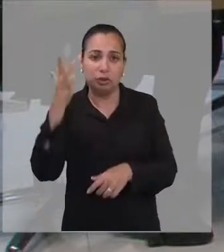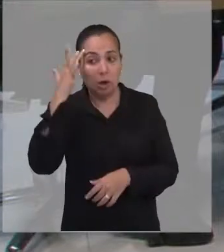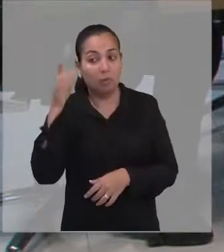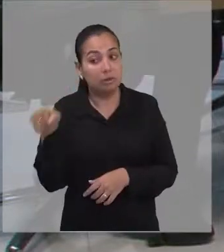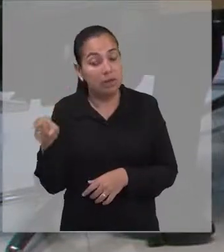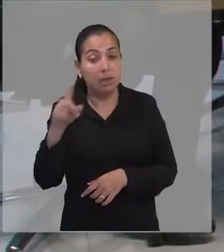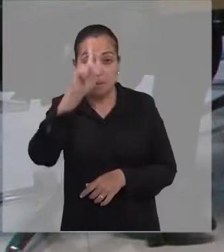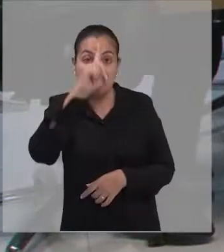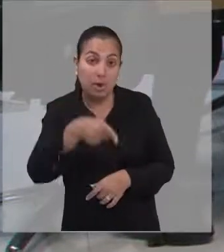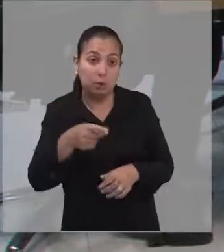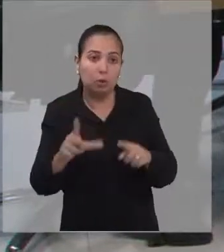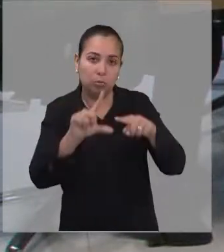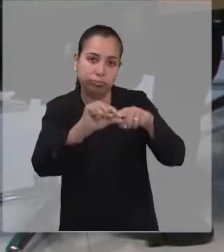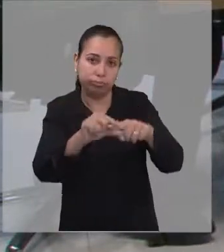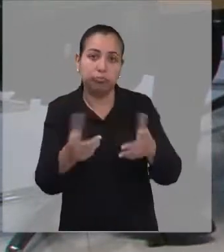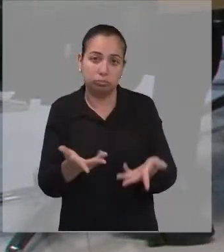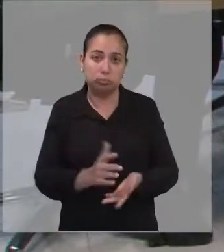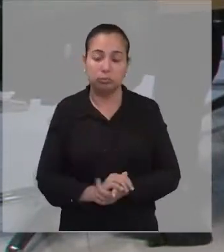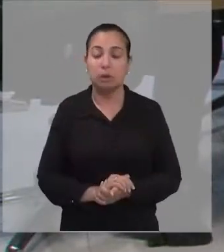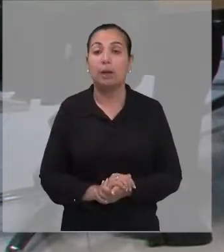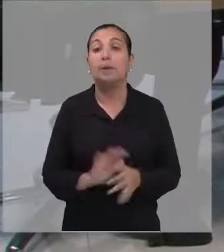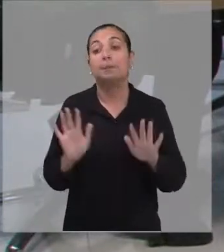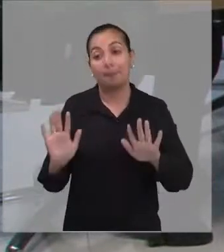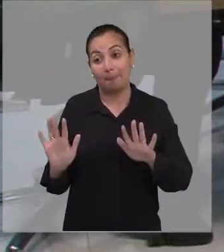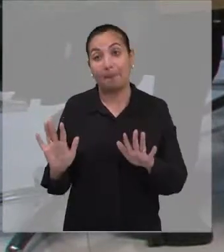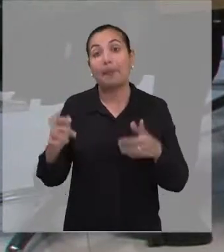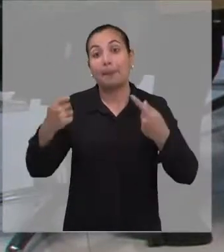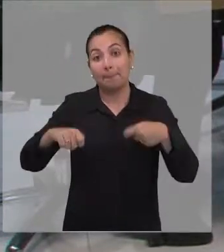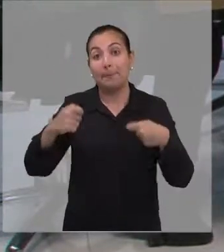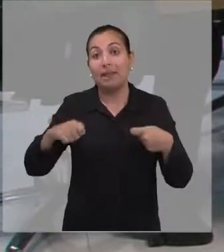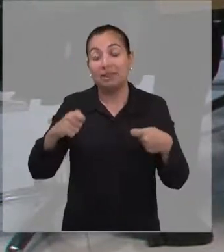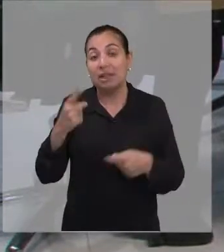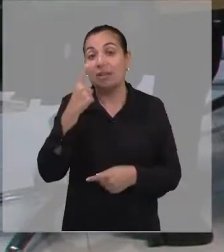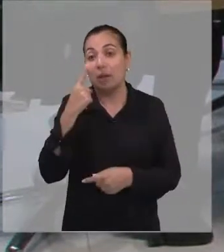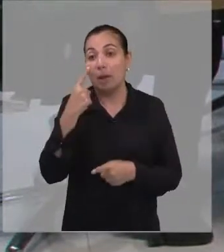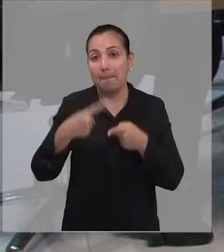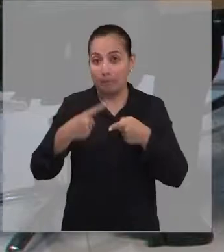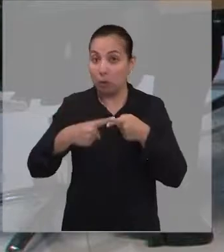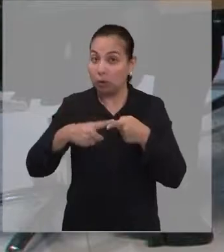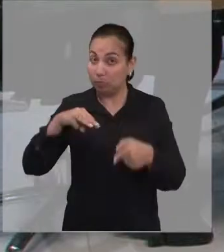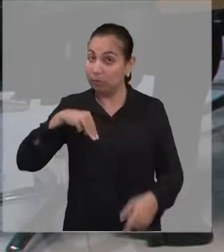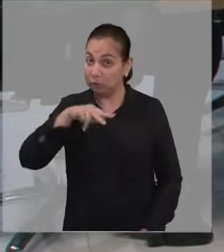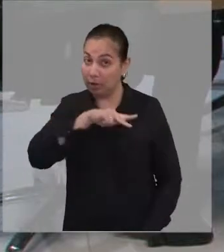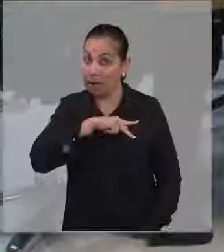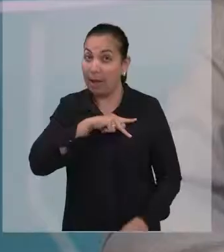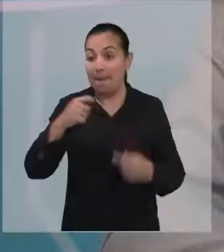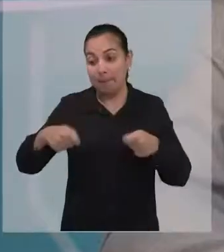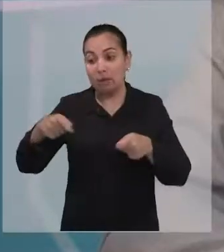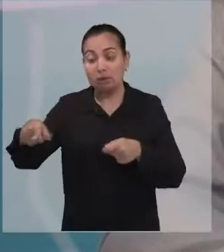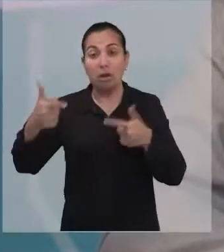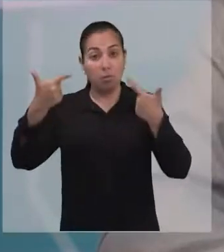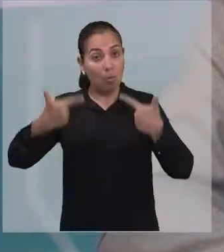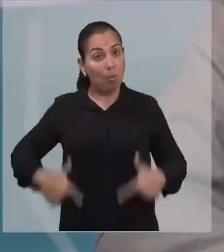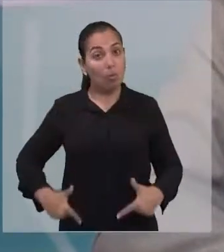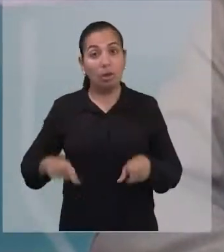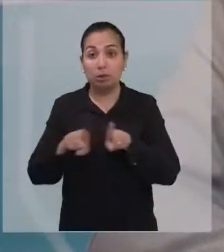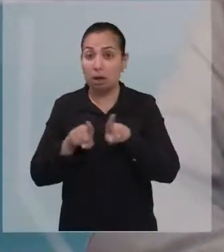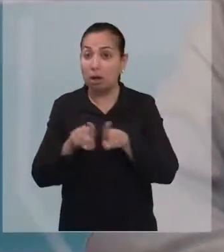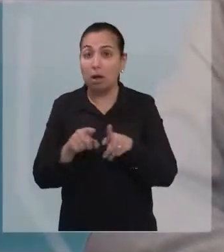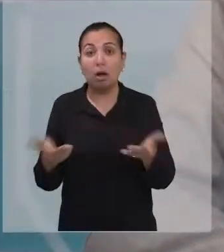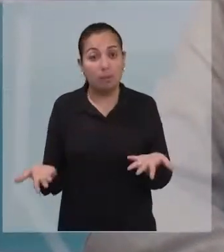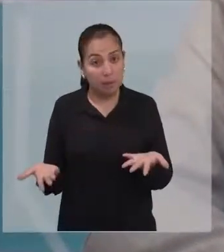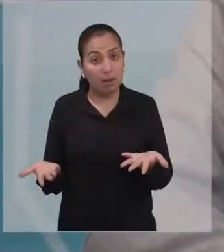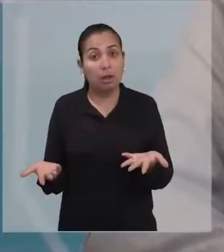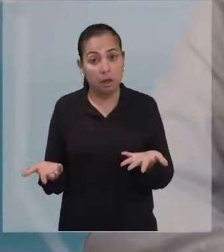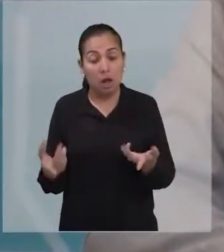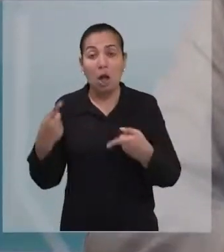essa questão da imparcialidade vai para além do Moro. O Ministério Público também tem que ter imparcialidade. Um agente público que tem a